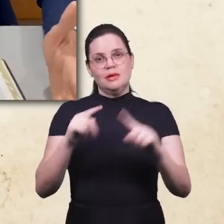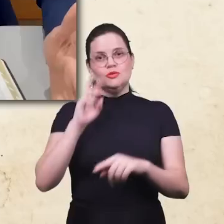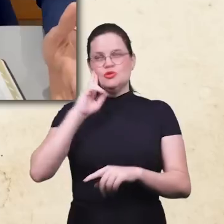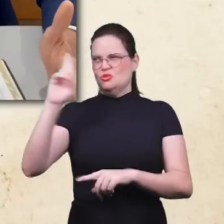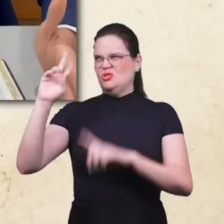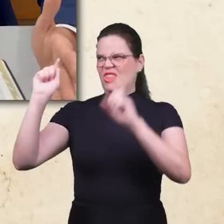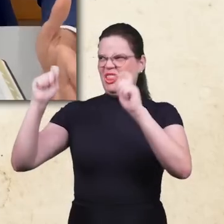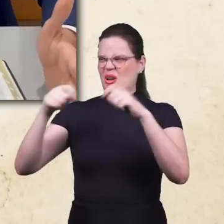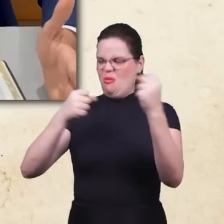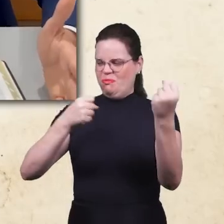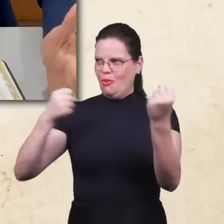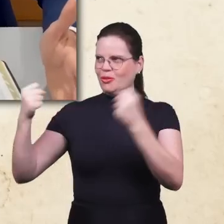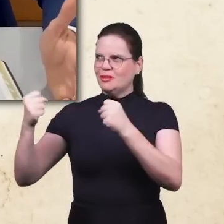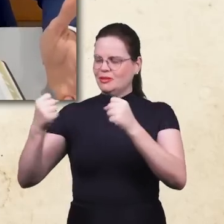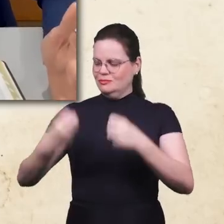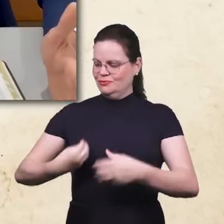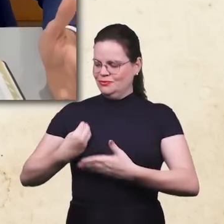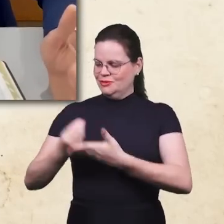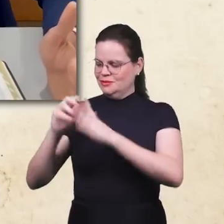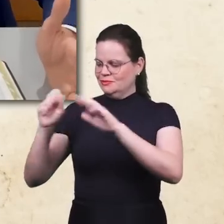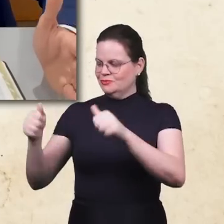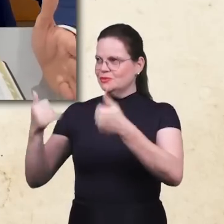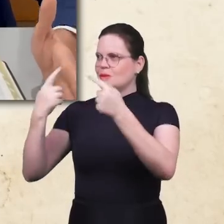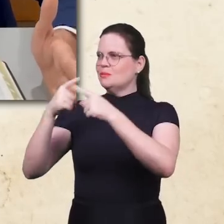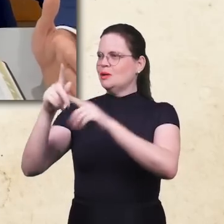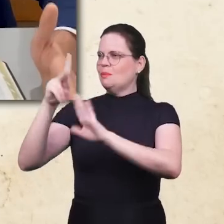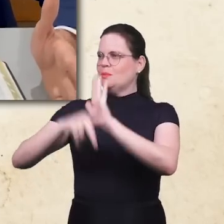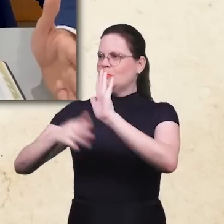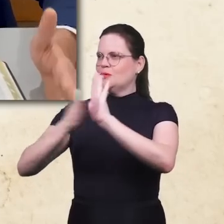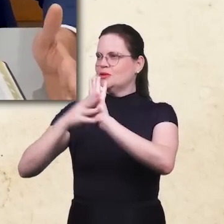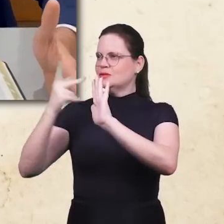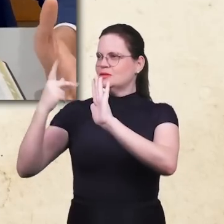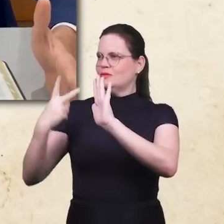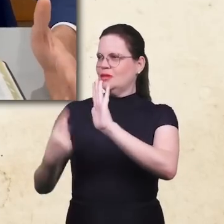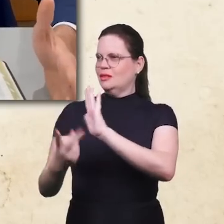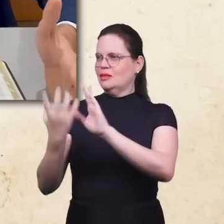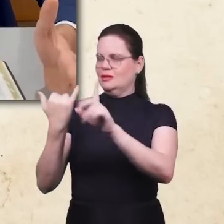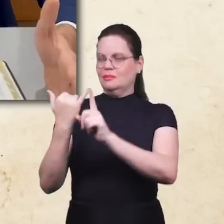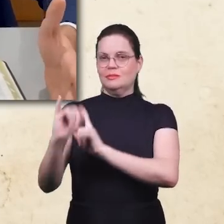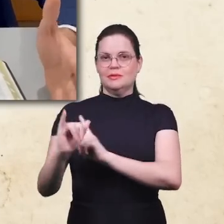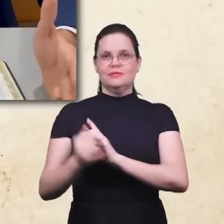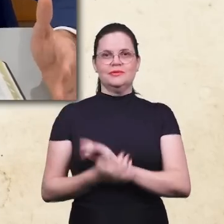entregando ao Senhor, sabendo que o Senhor tem um plano profético. Entrega o caminho ao Senhor.